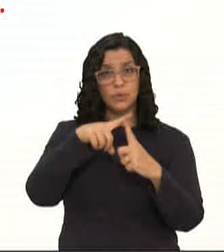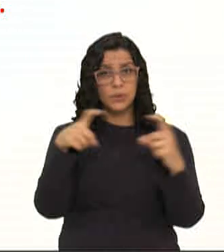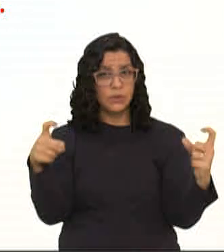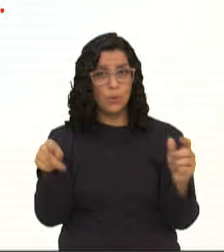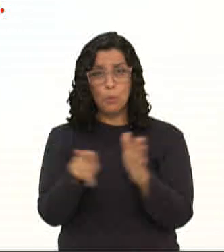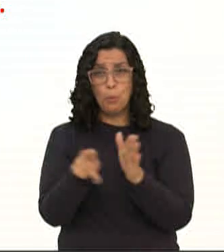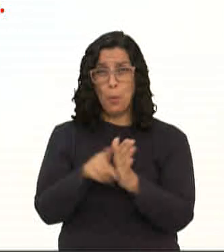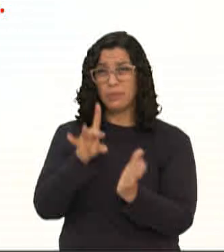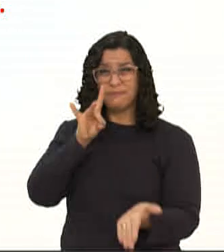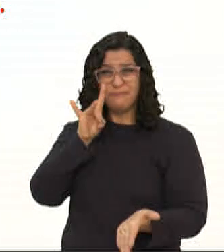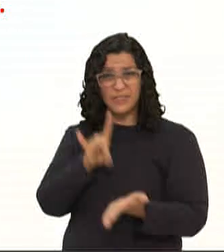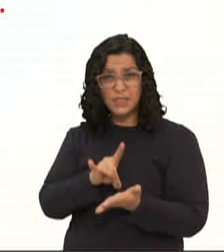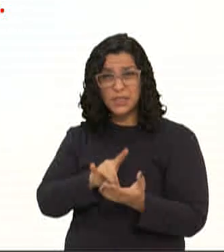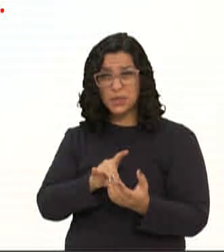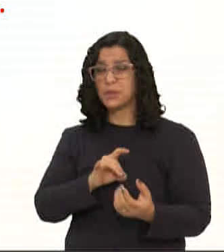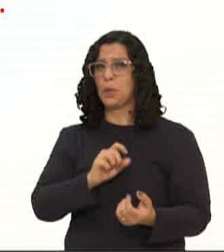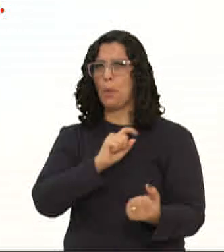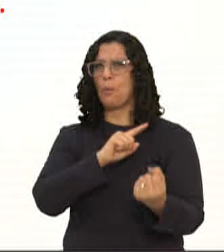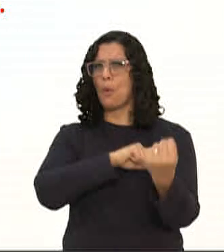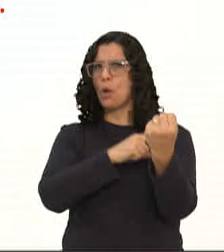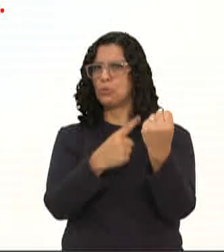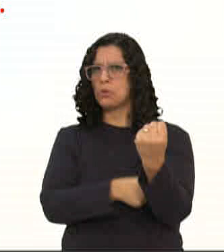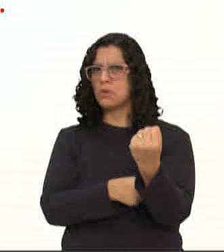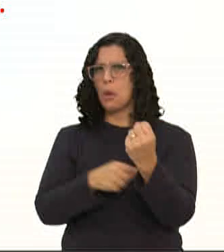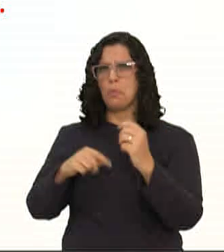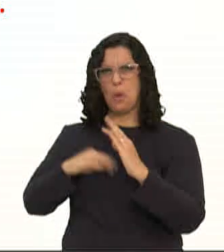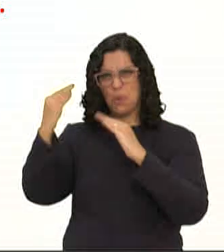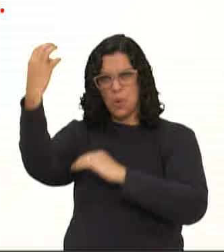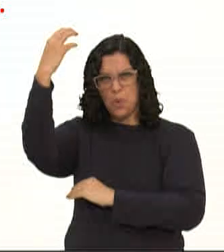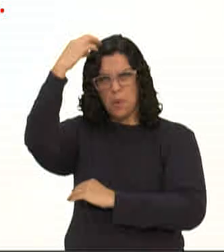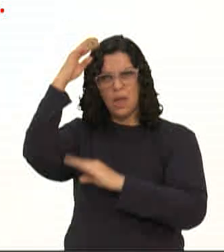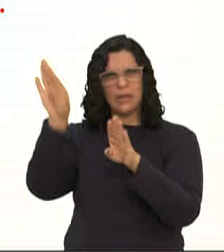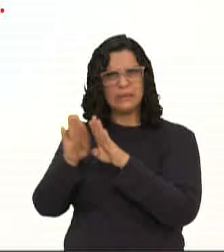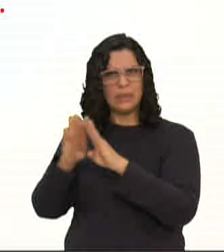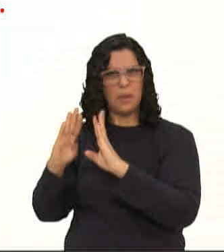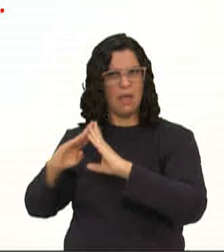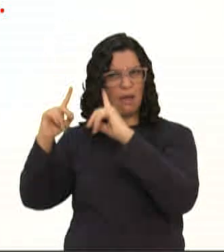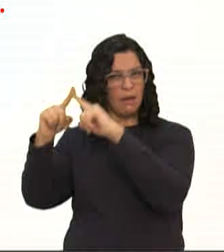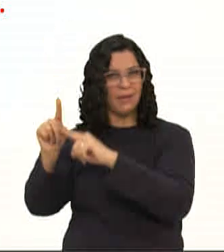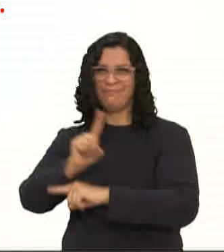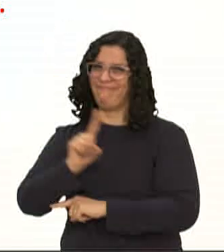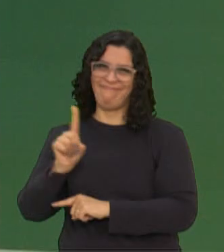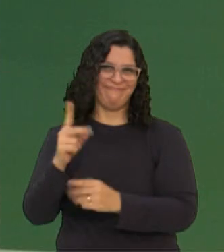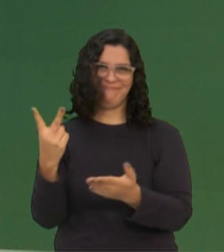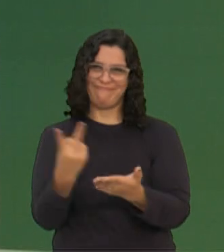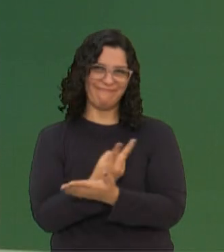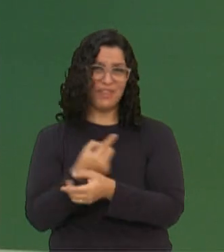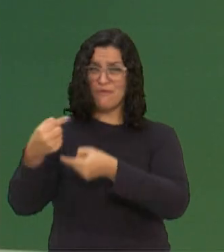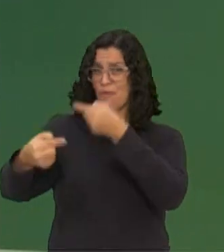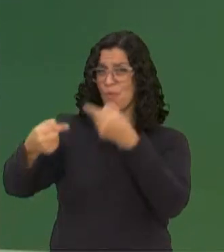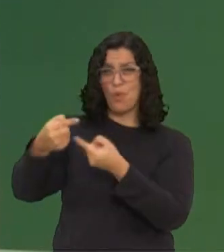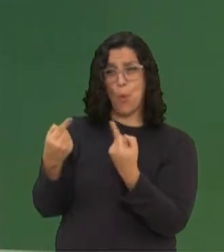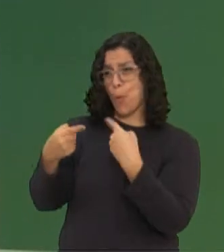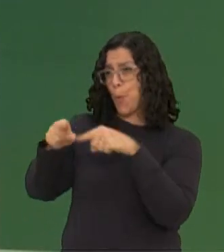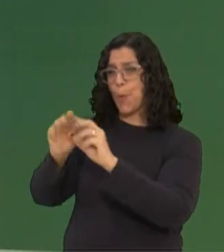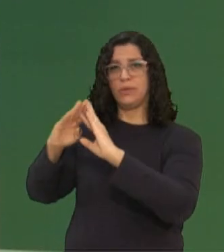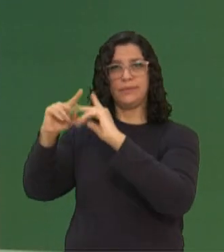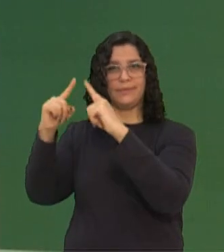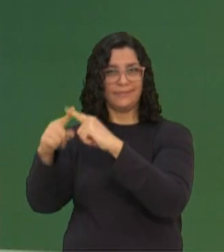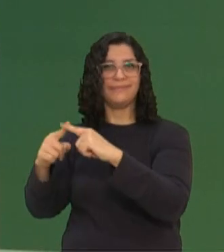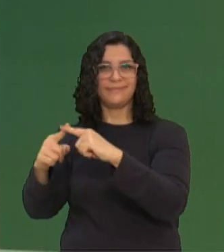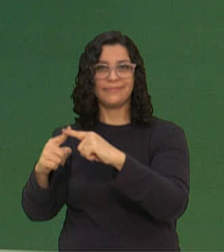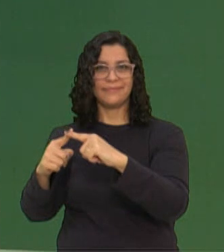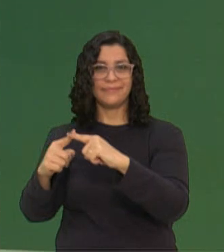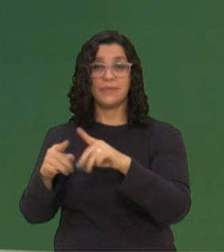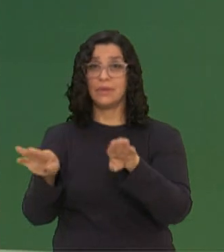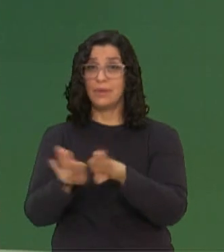para legitimar o poder absoluto monárquico e do aumento do poder eclesiástico. Não, eles vão justamente discutir com ideias da igreja.